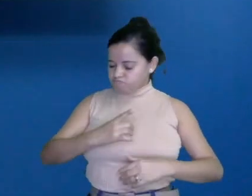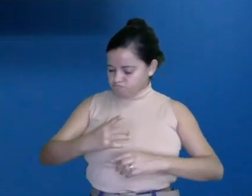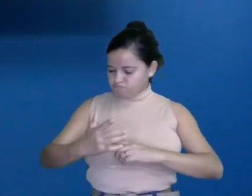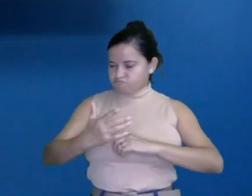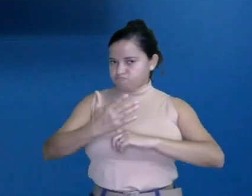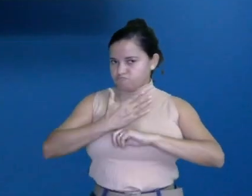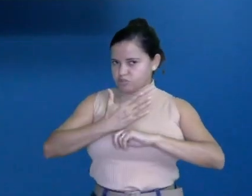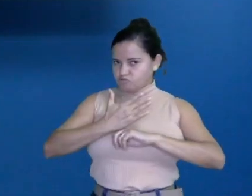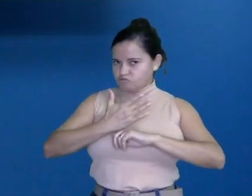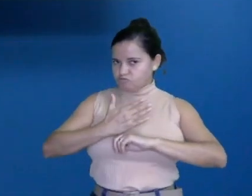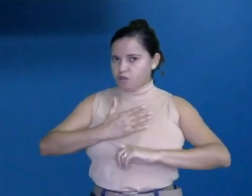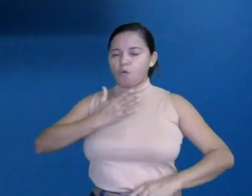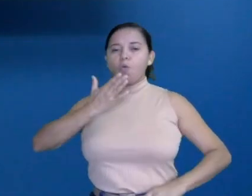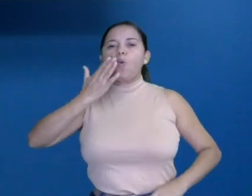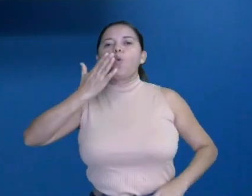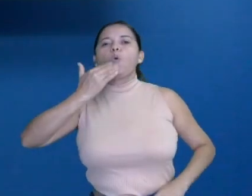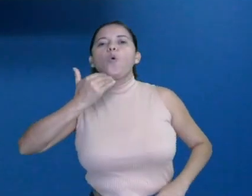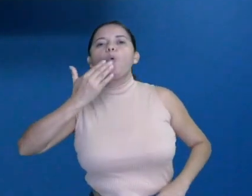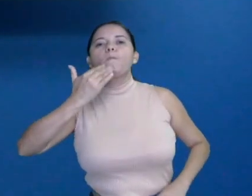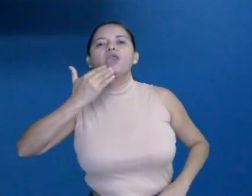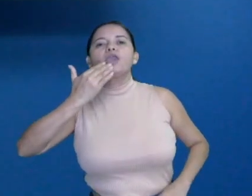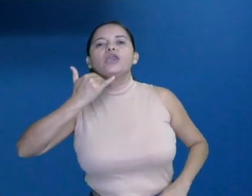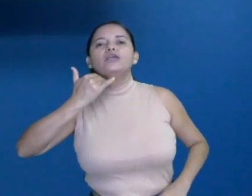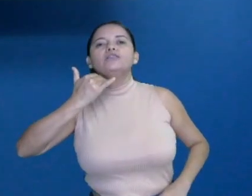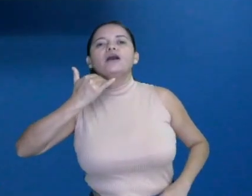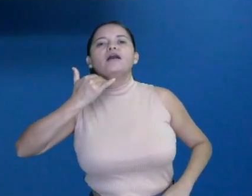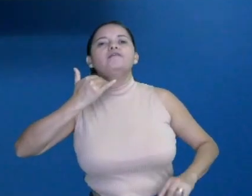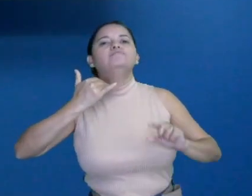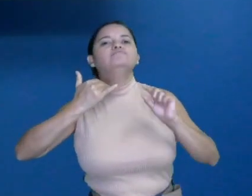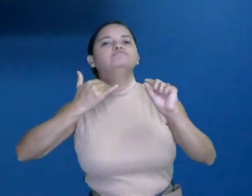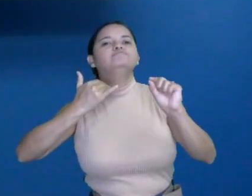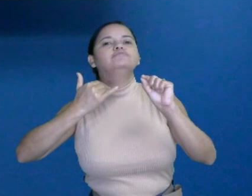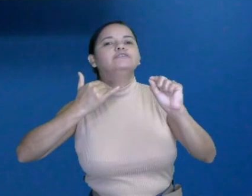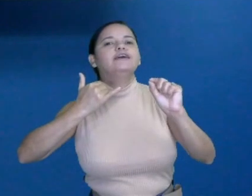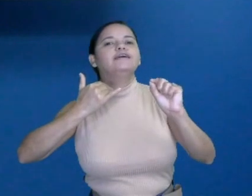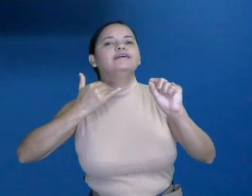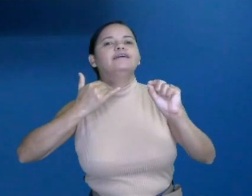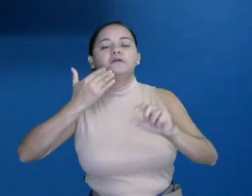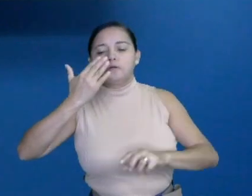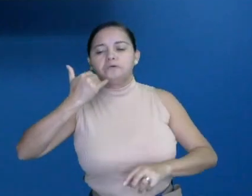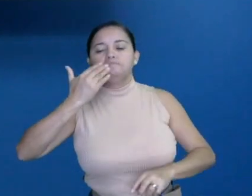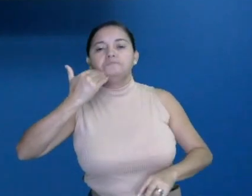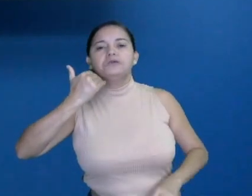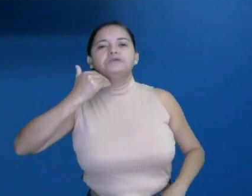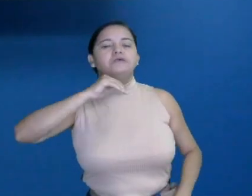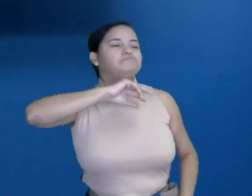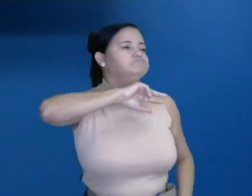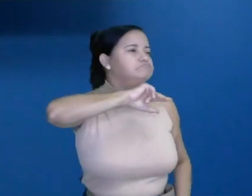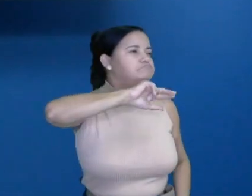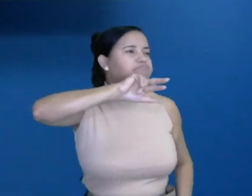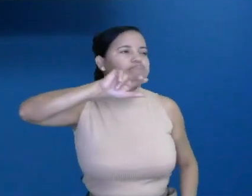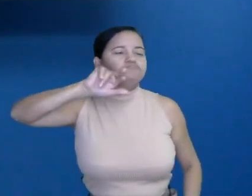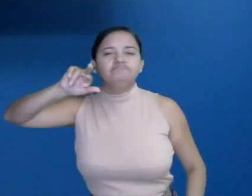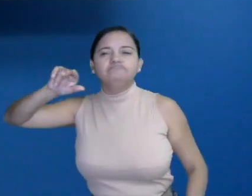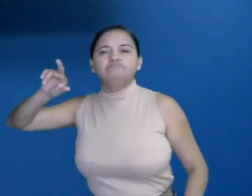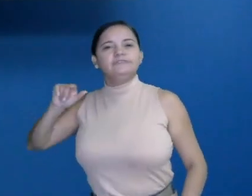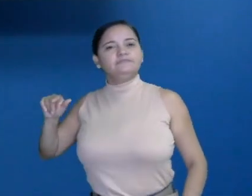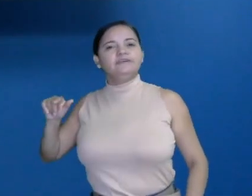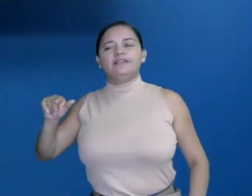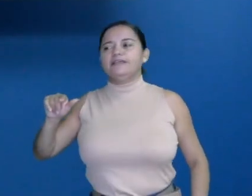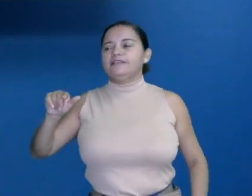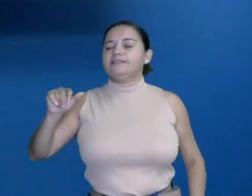nossa bateria alimentada. E quem é esse combustível? A alimentação. Ela fornece a gente